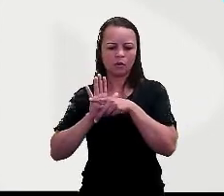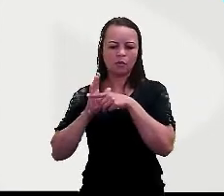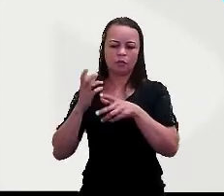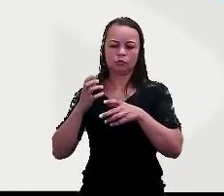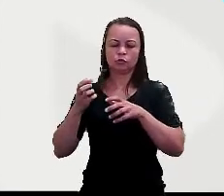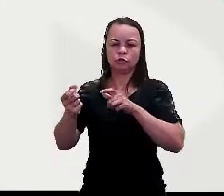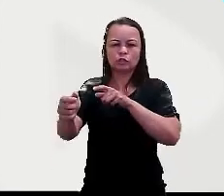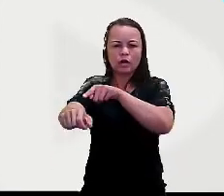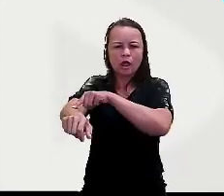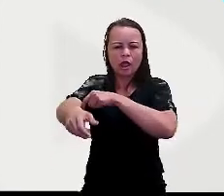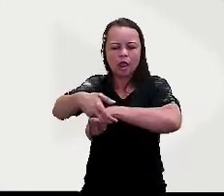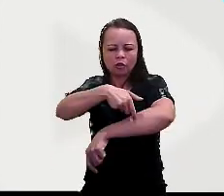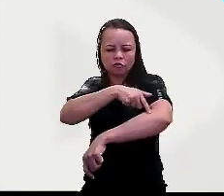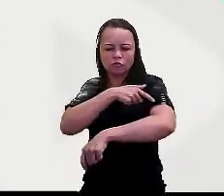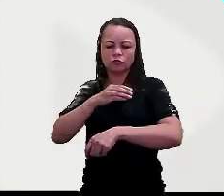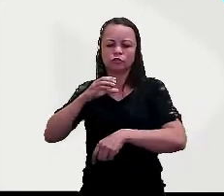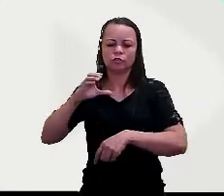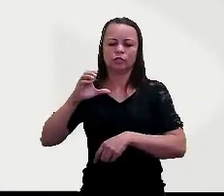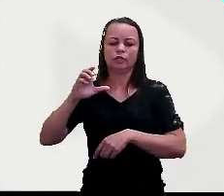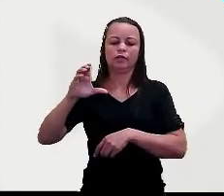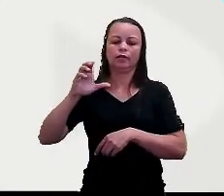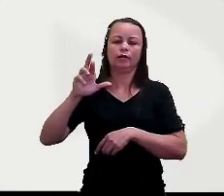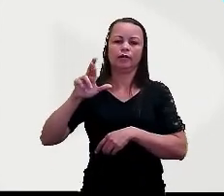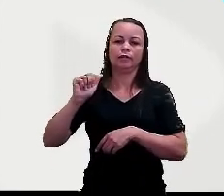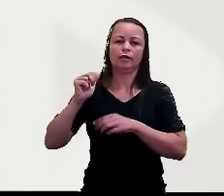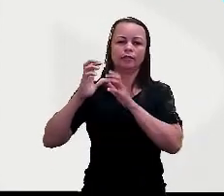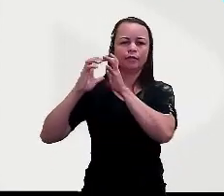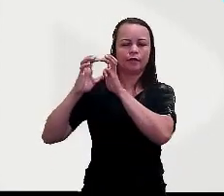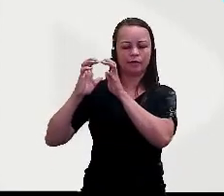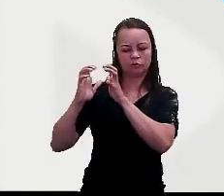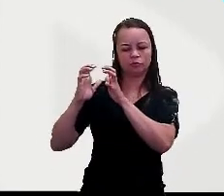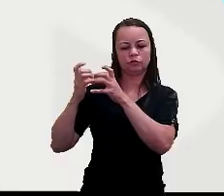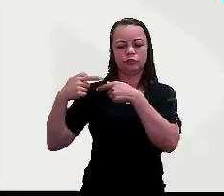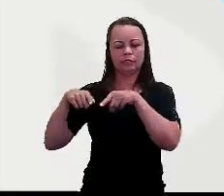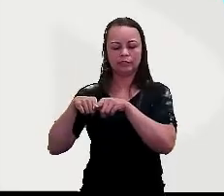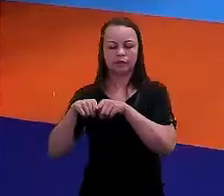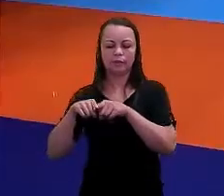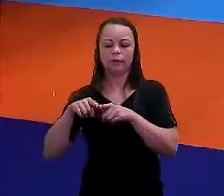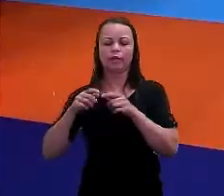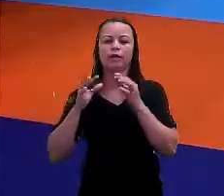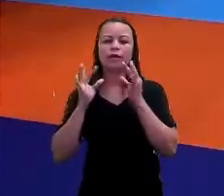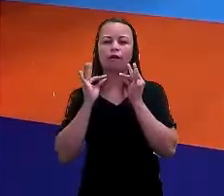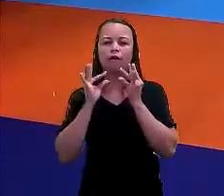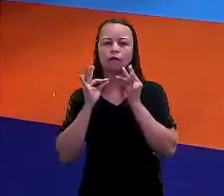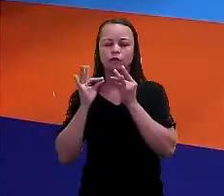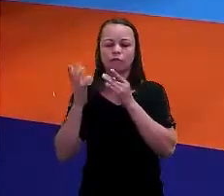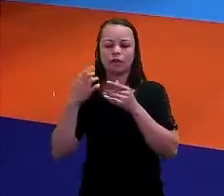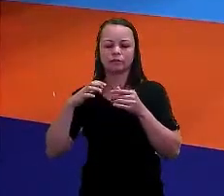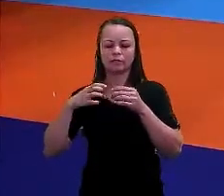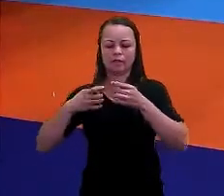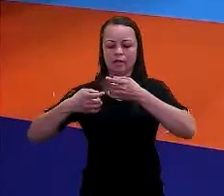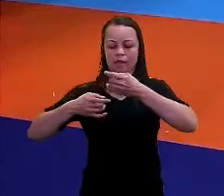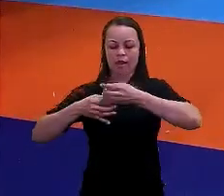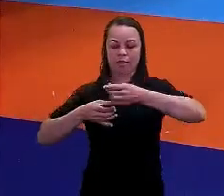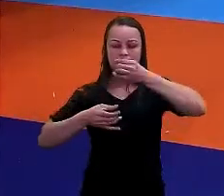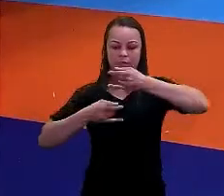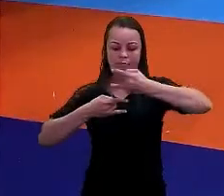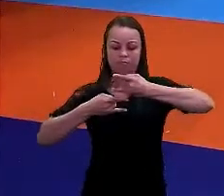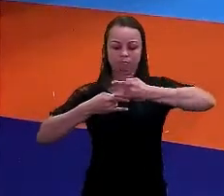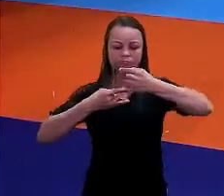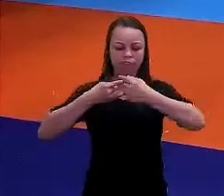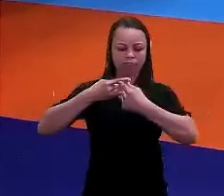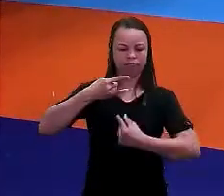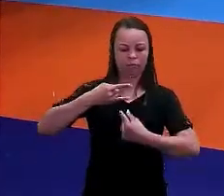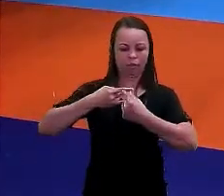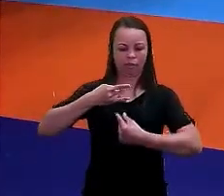glândulos nervosos e os nervos espinais. Fica essas informações que são muito, mas muito relevantes, gente.